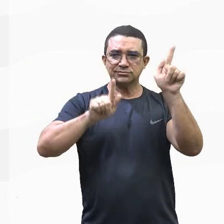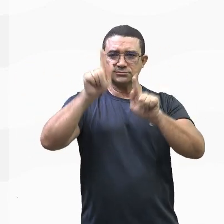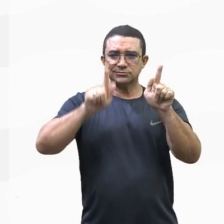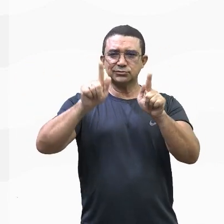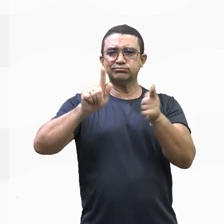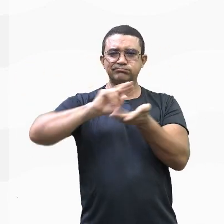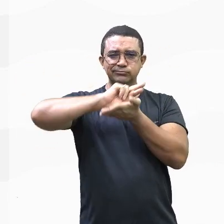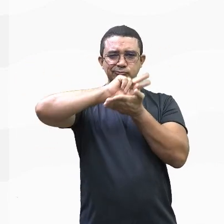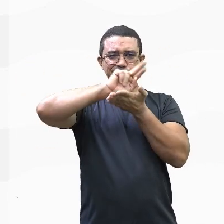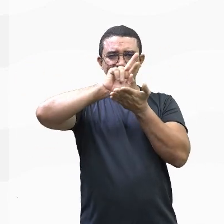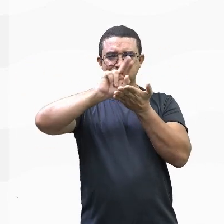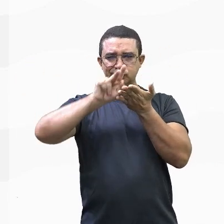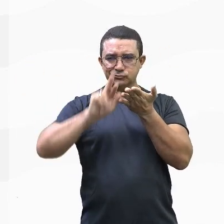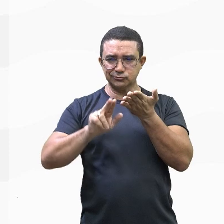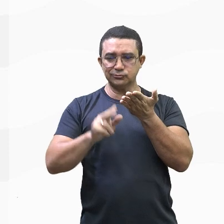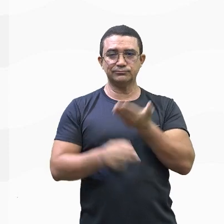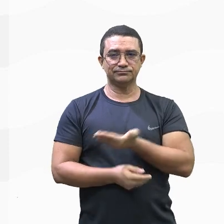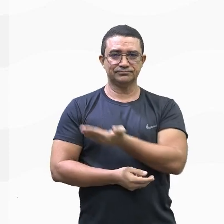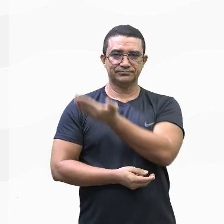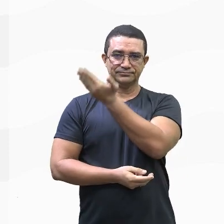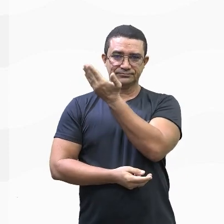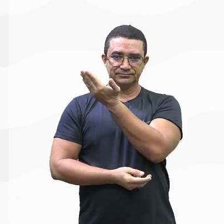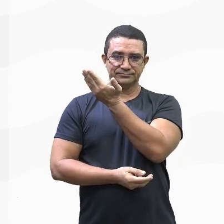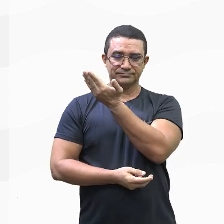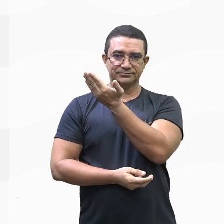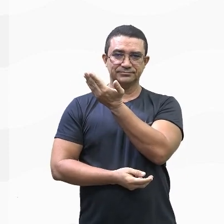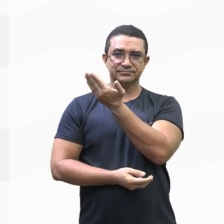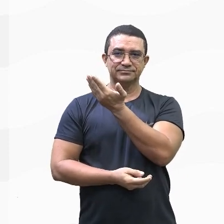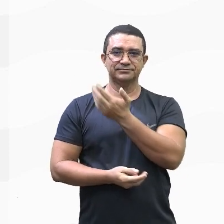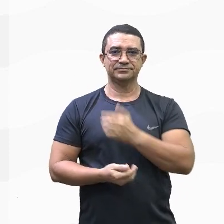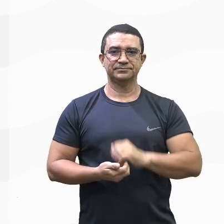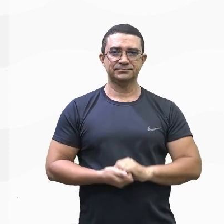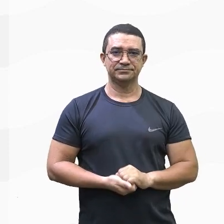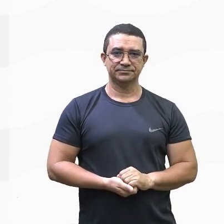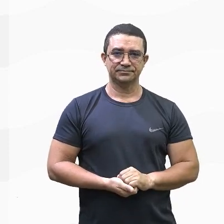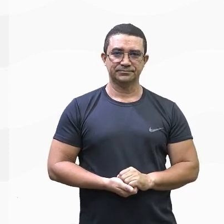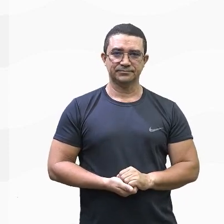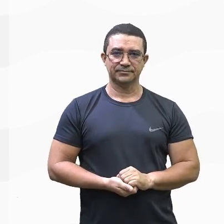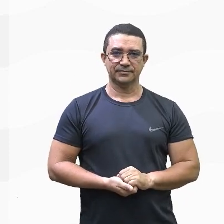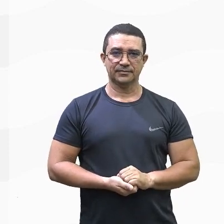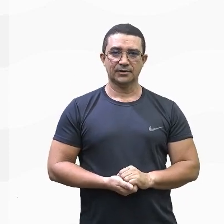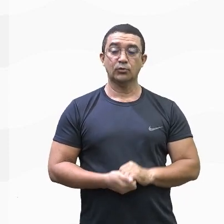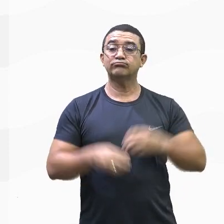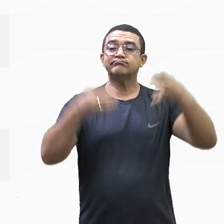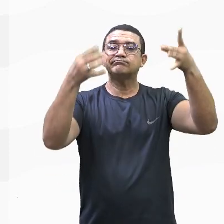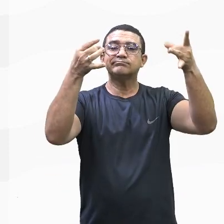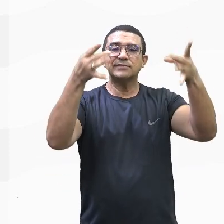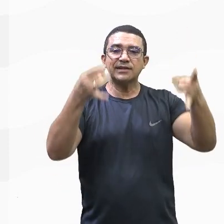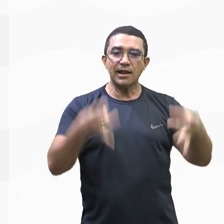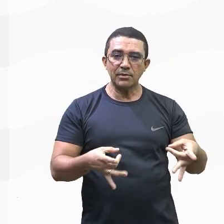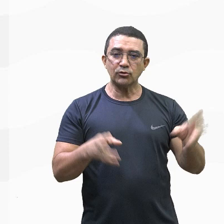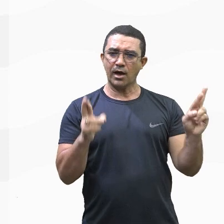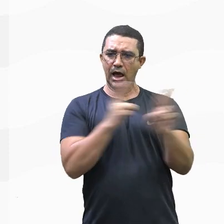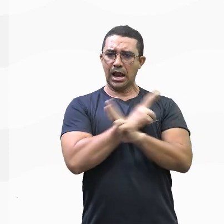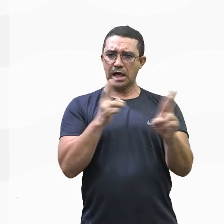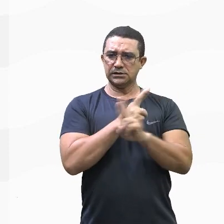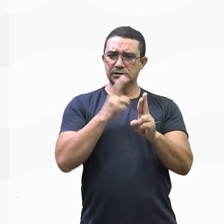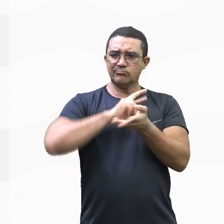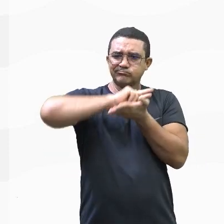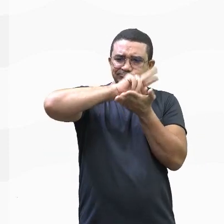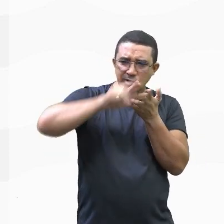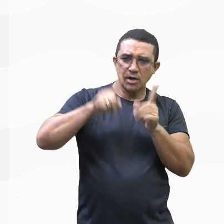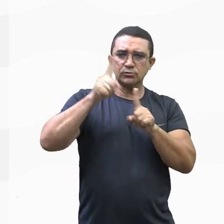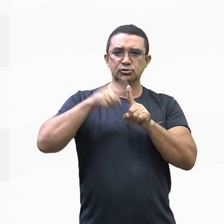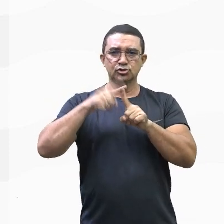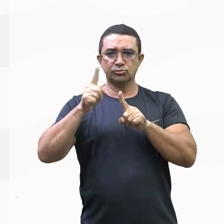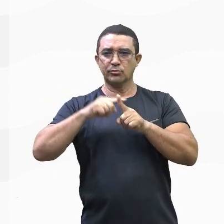histogramas, polígonos de frequências, diagrama de caixa, ramos e folhas e por aí vai com detalhamento em relação entre